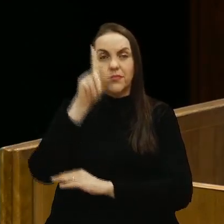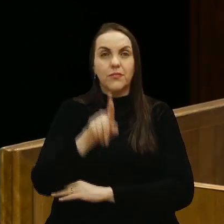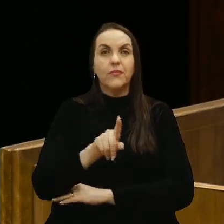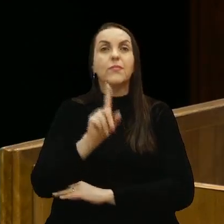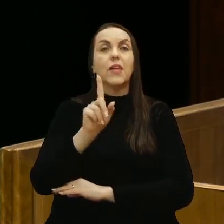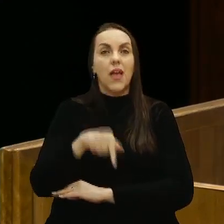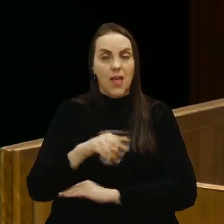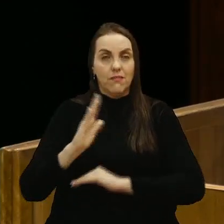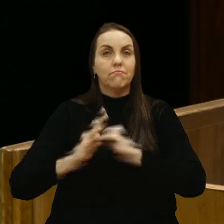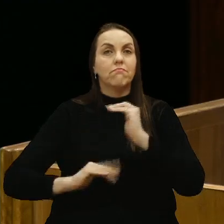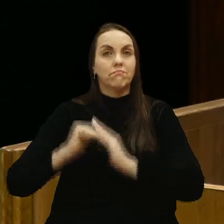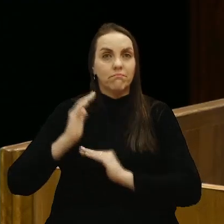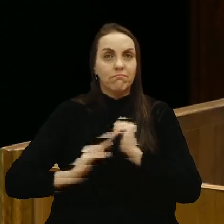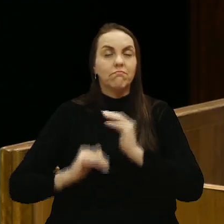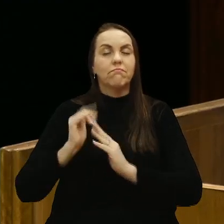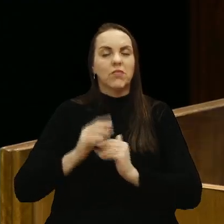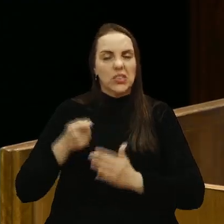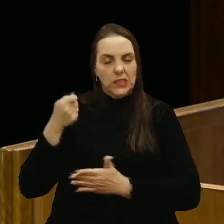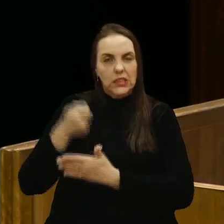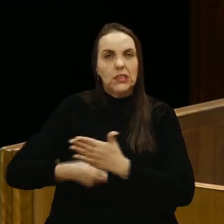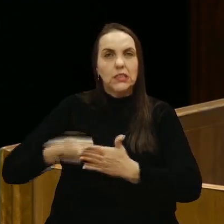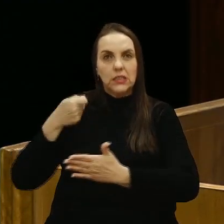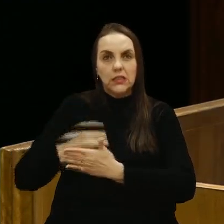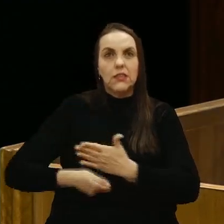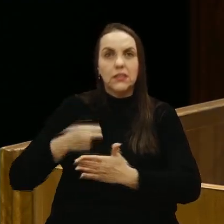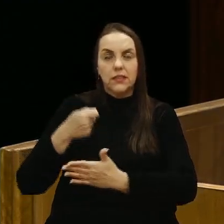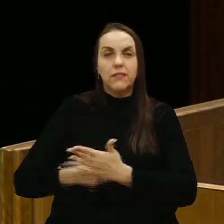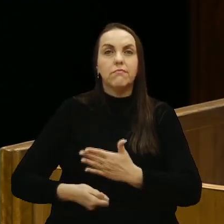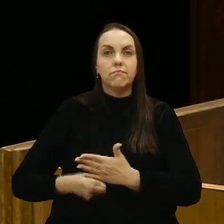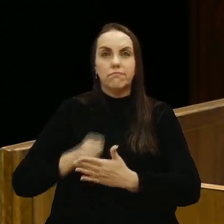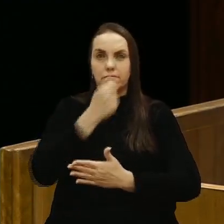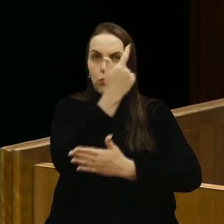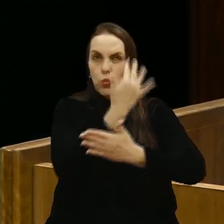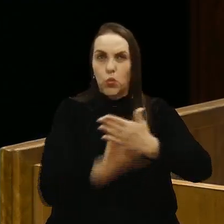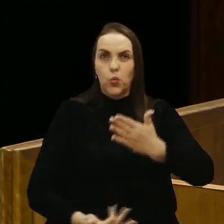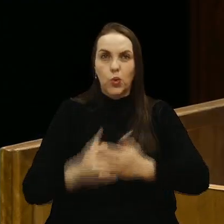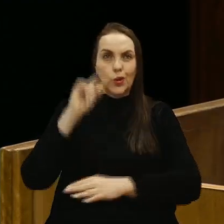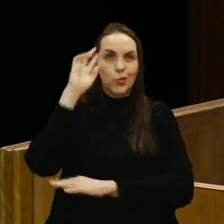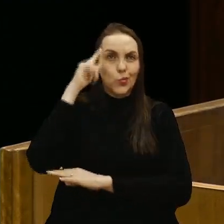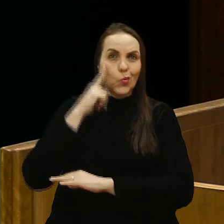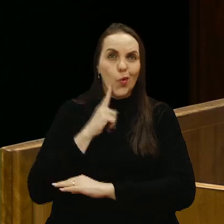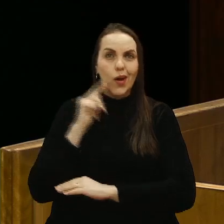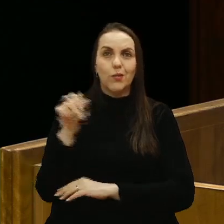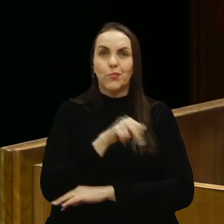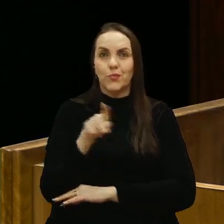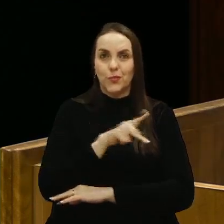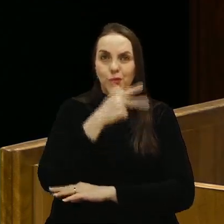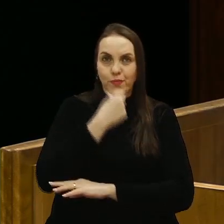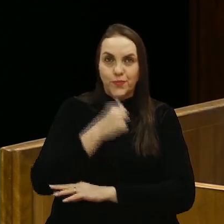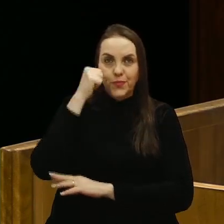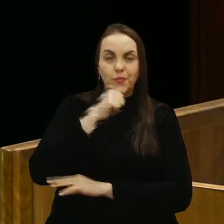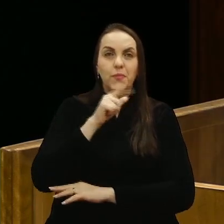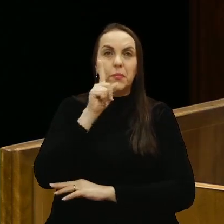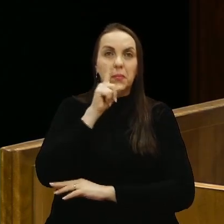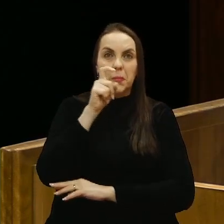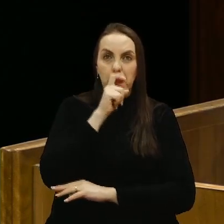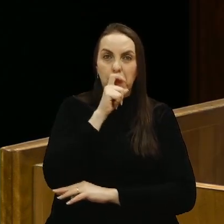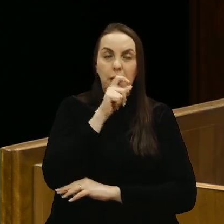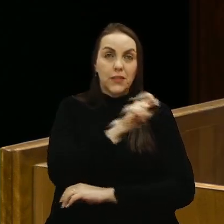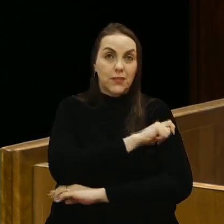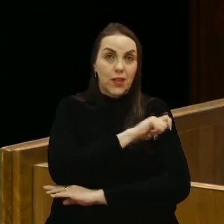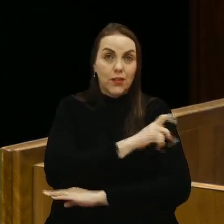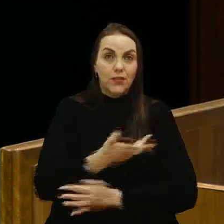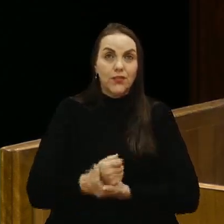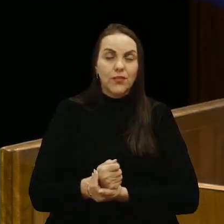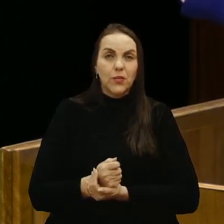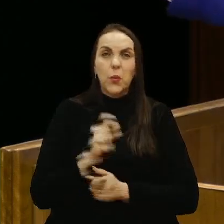foram construídas a duras penas pelo sangue e suor de professores, de pais e de estudantes.